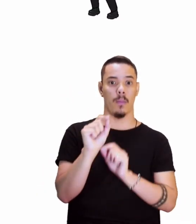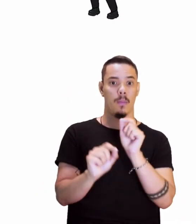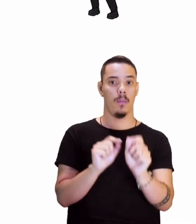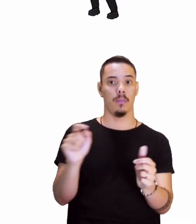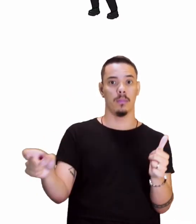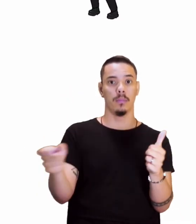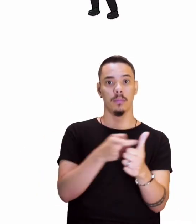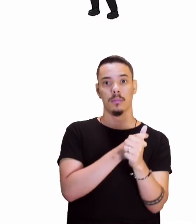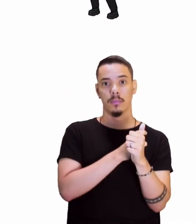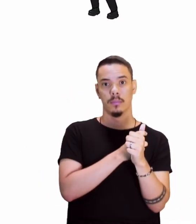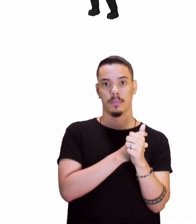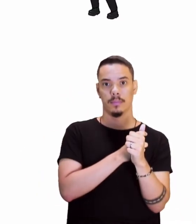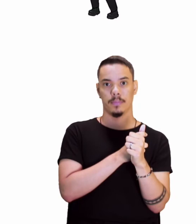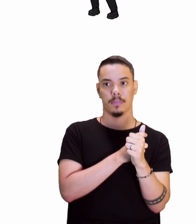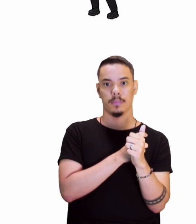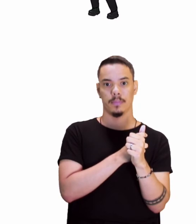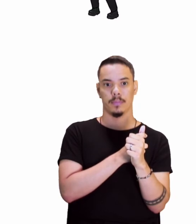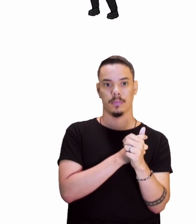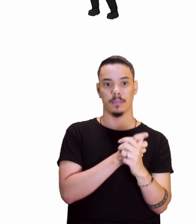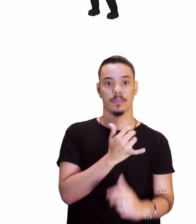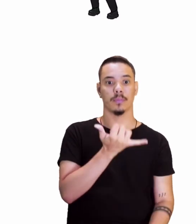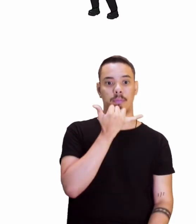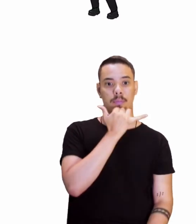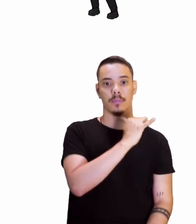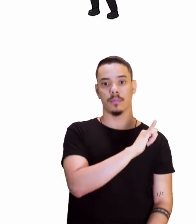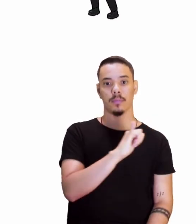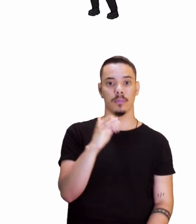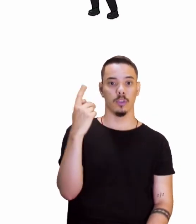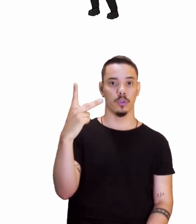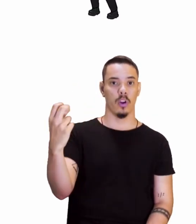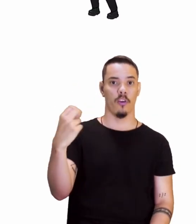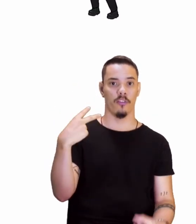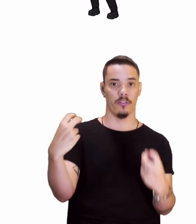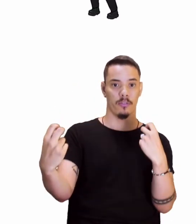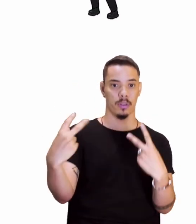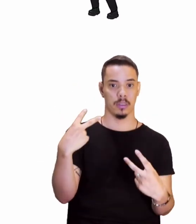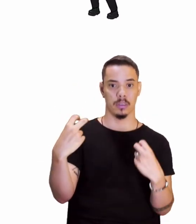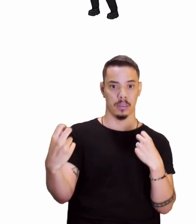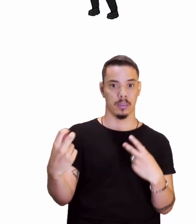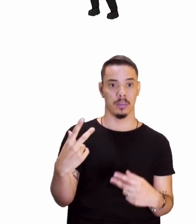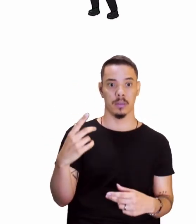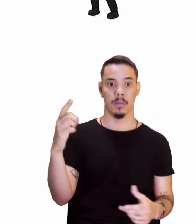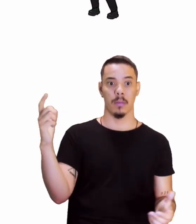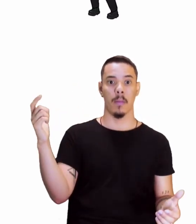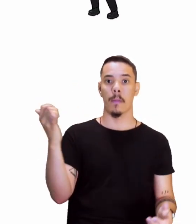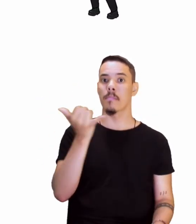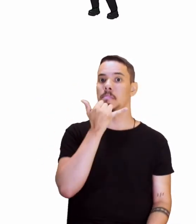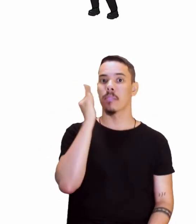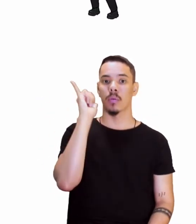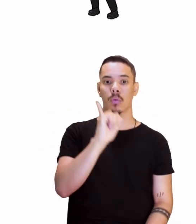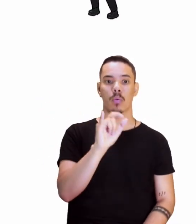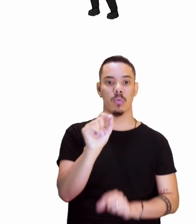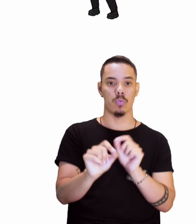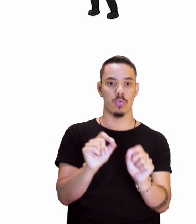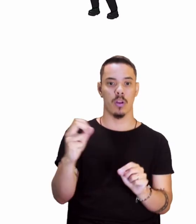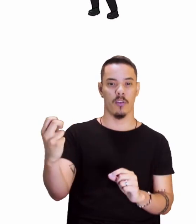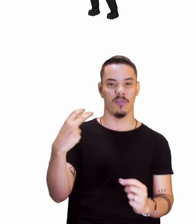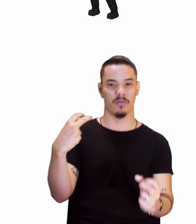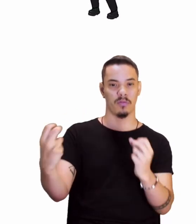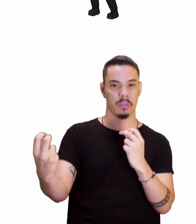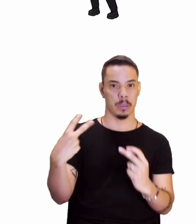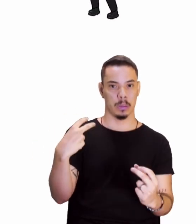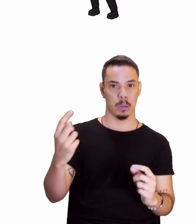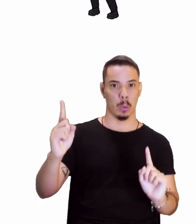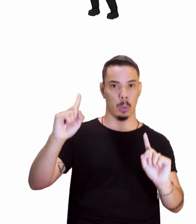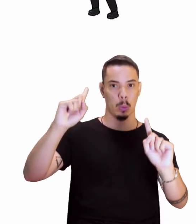conta. Ó, perdoarei suas ofensas injustas. Perdoarei o quê? As ofensas injustas. Tá